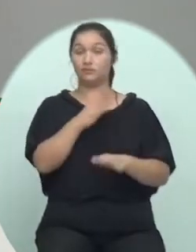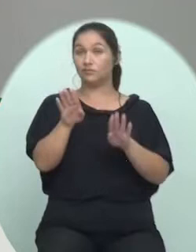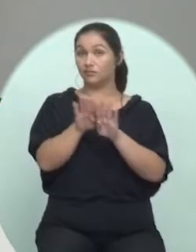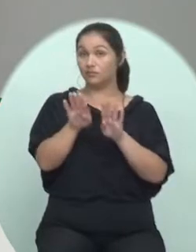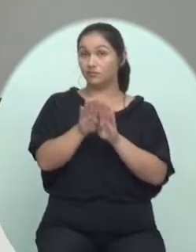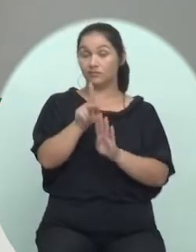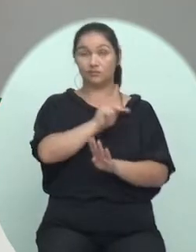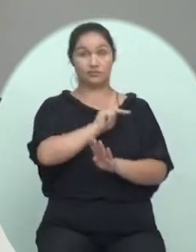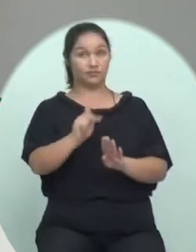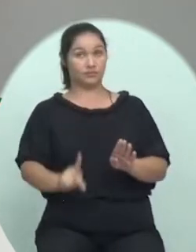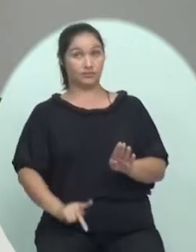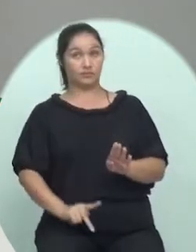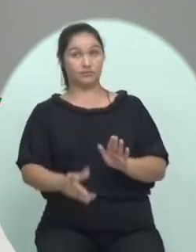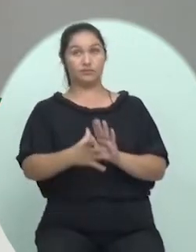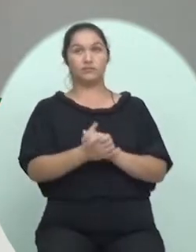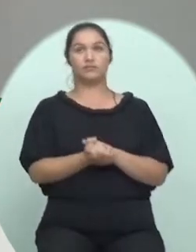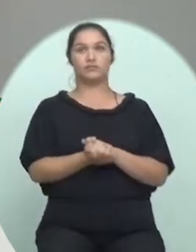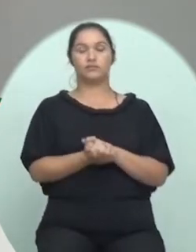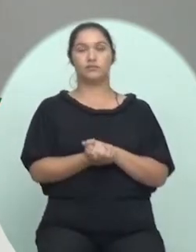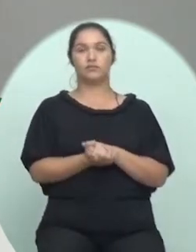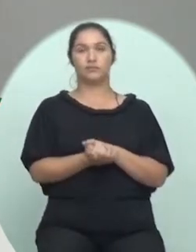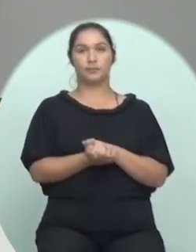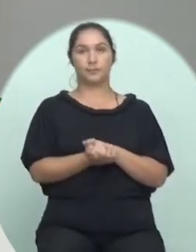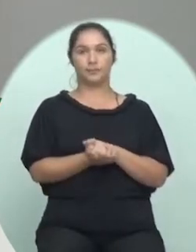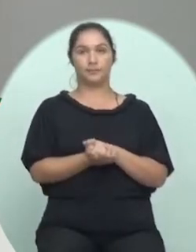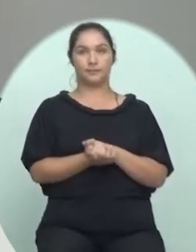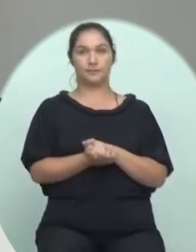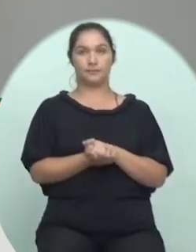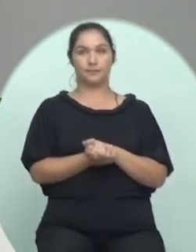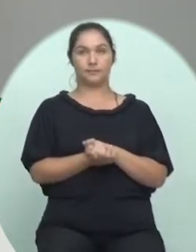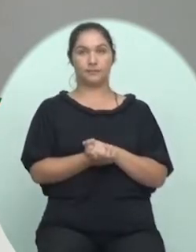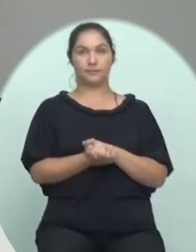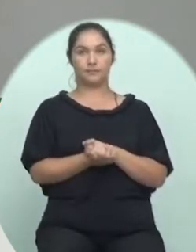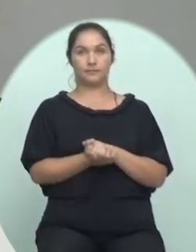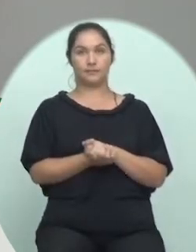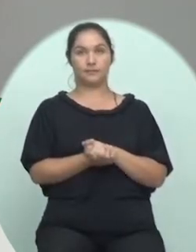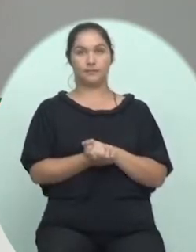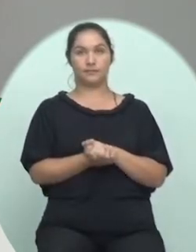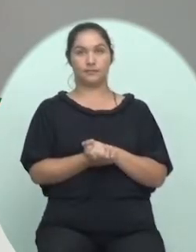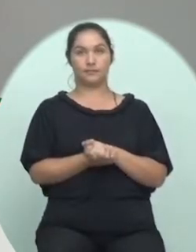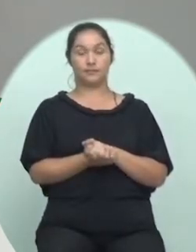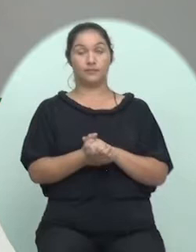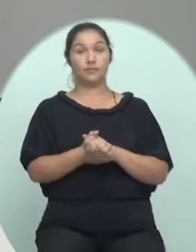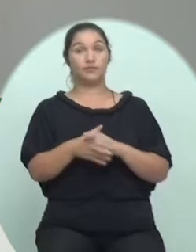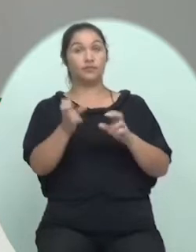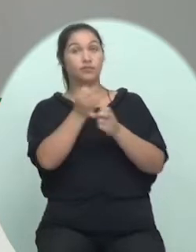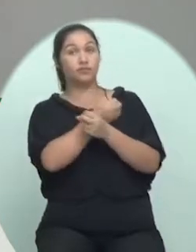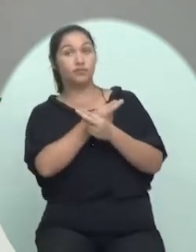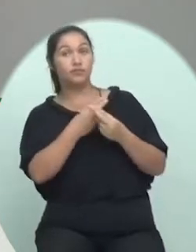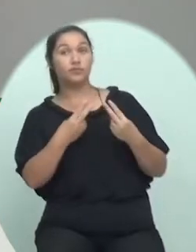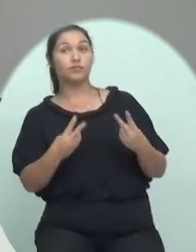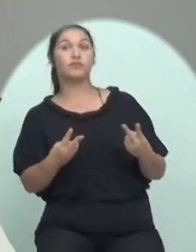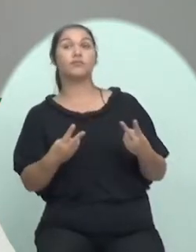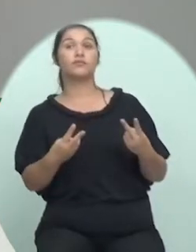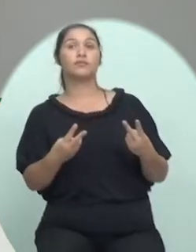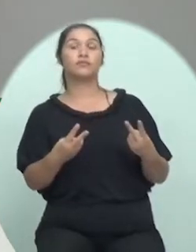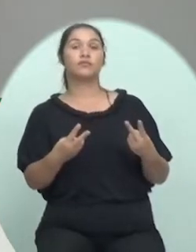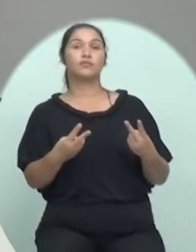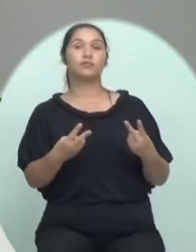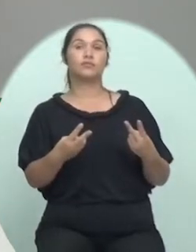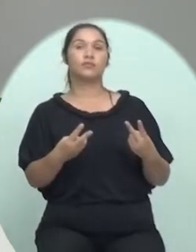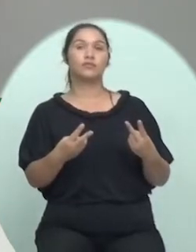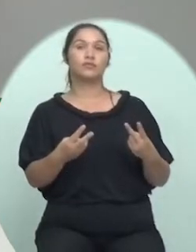senhor presidente, que algumas coisas que nós tínhamos projetado, se fôssemos